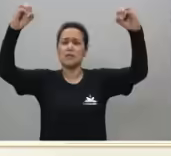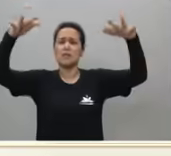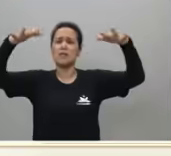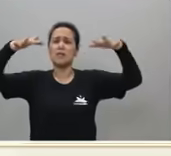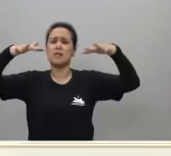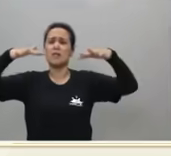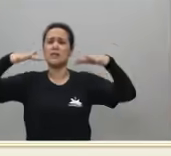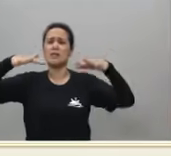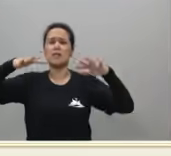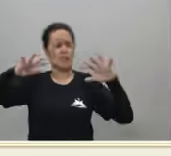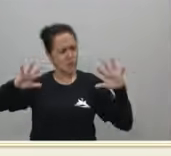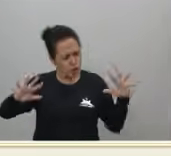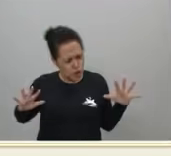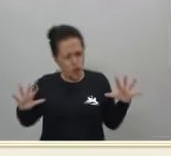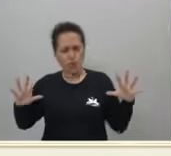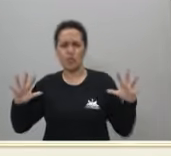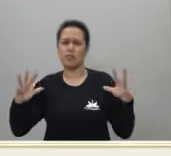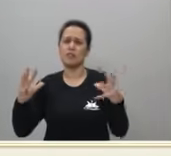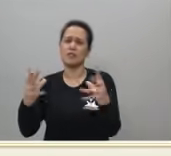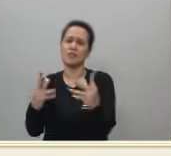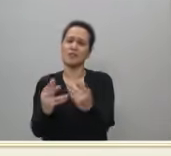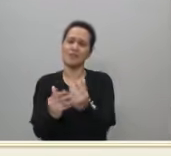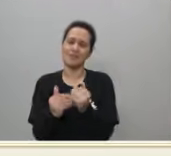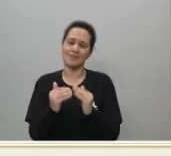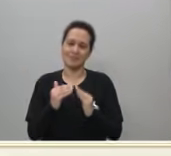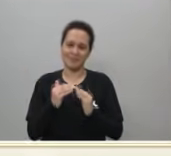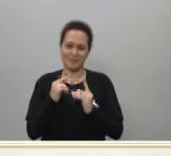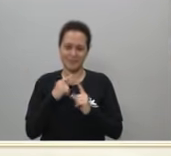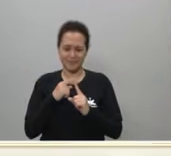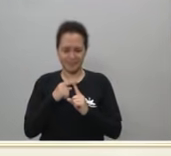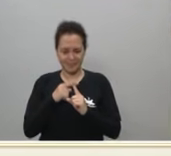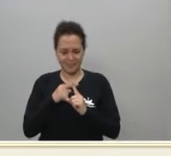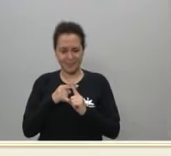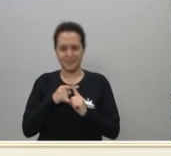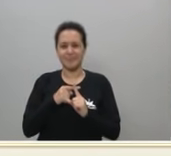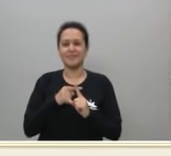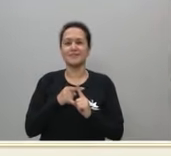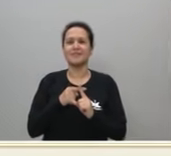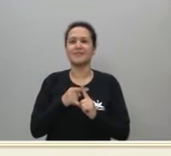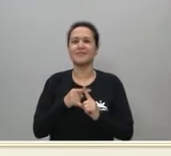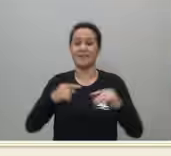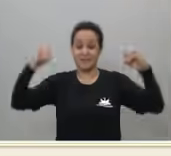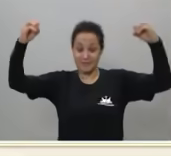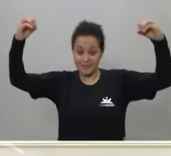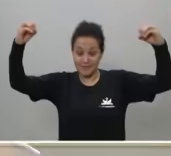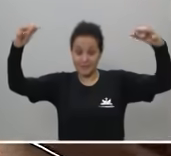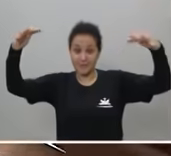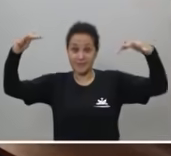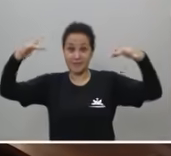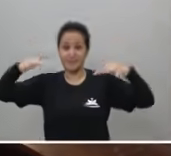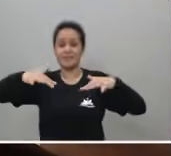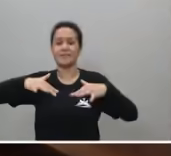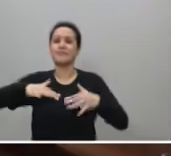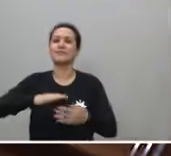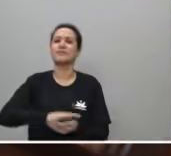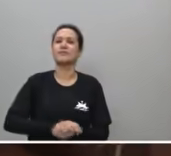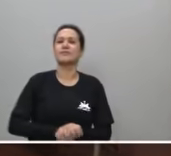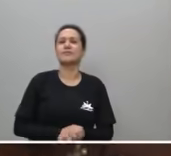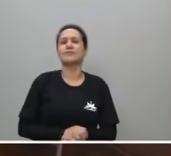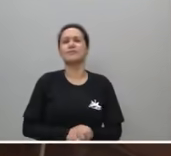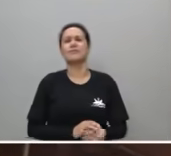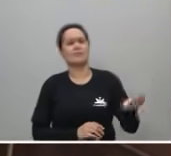iluminar, toda a igreja vem iluminar. Canta comigo, bem